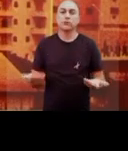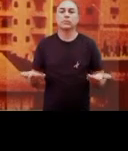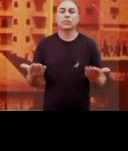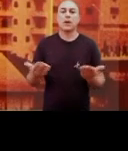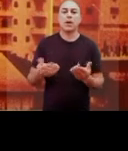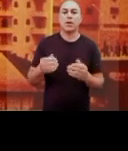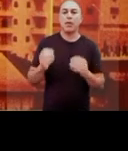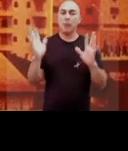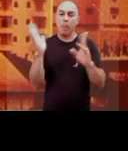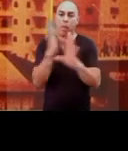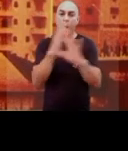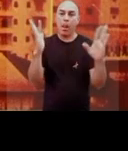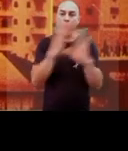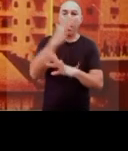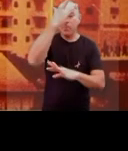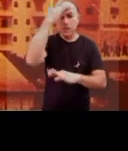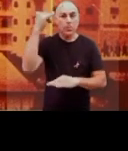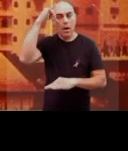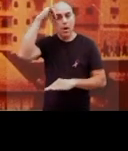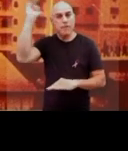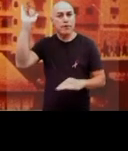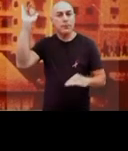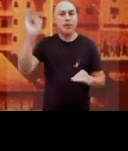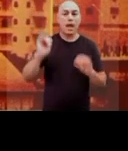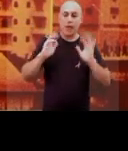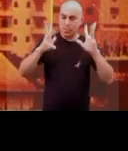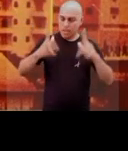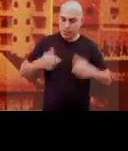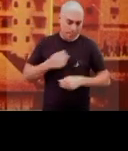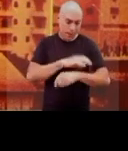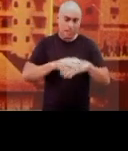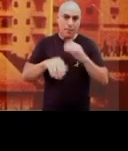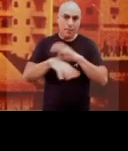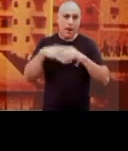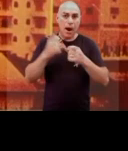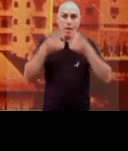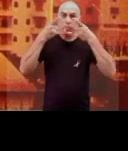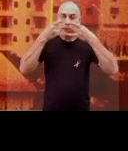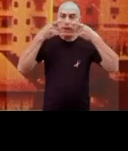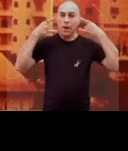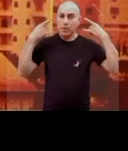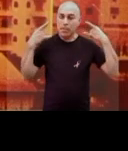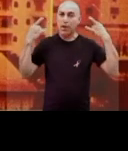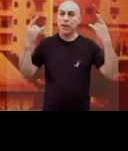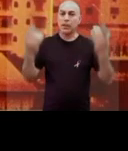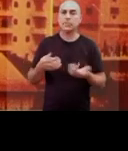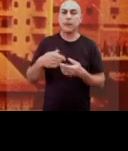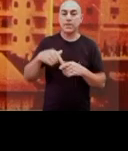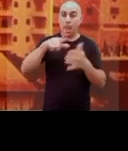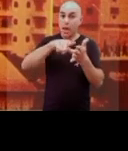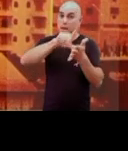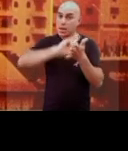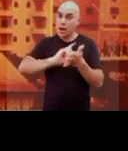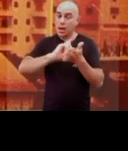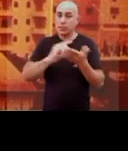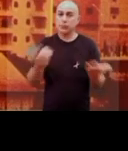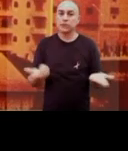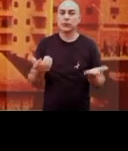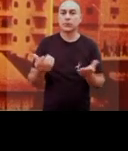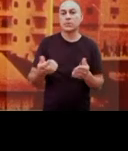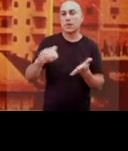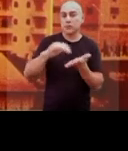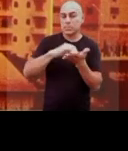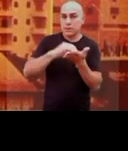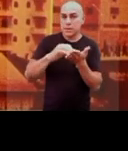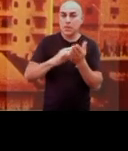os tumultos, as aglomerações, fazer a higienização das mãos, usar a máscara. E antes de encerrar, em nome da